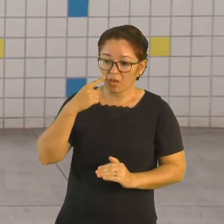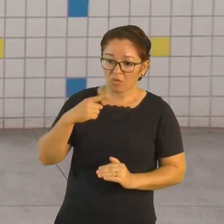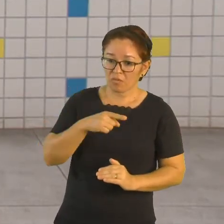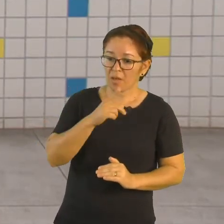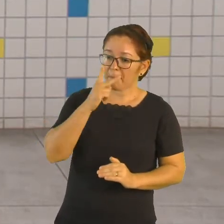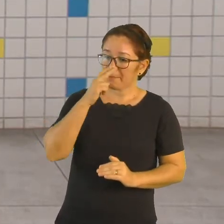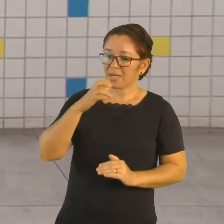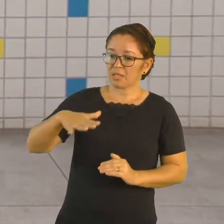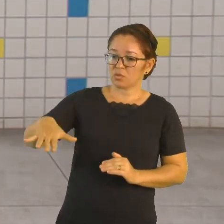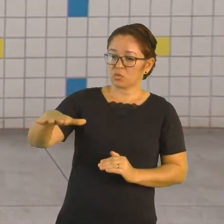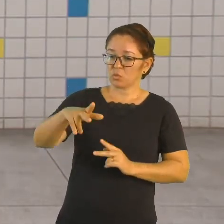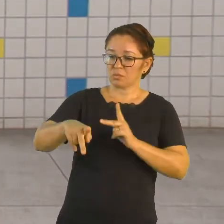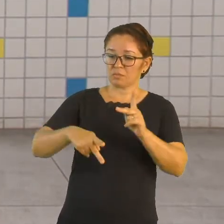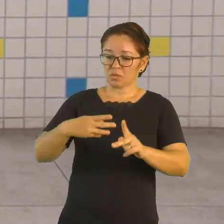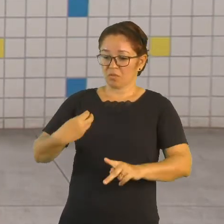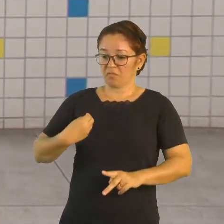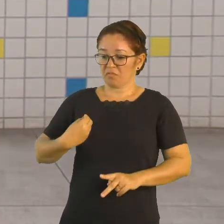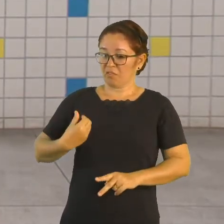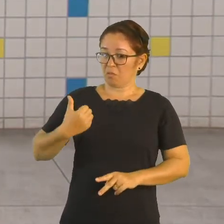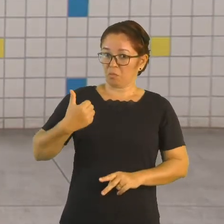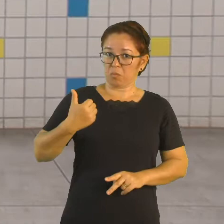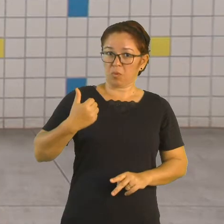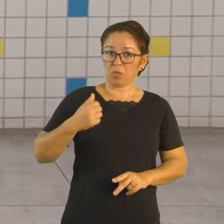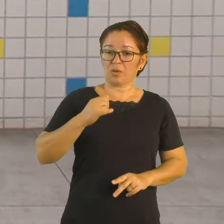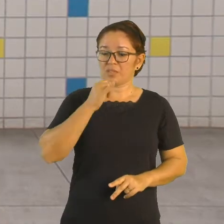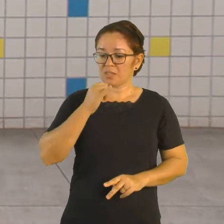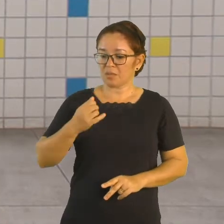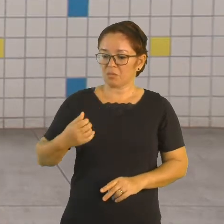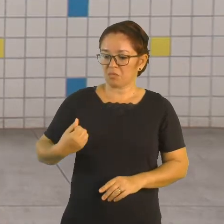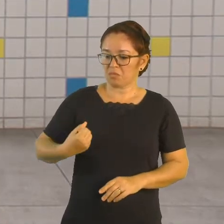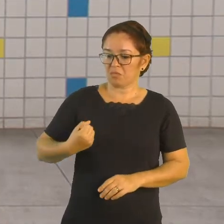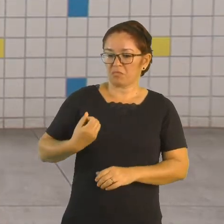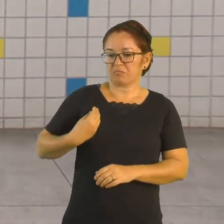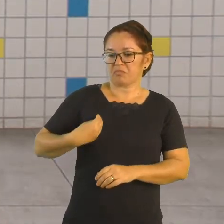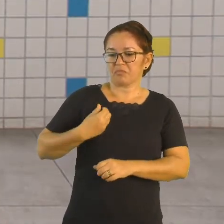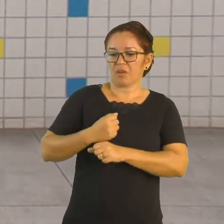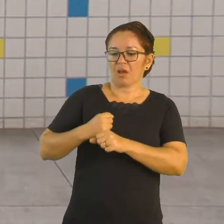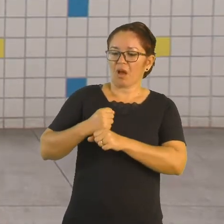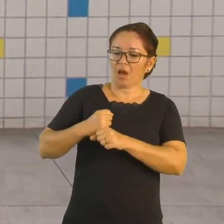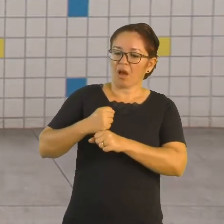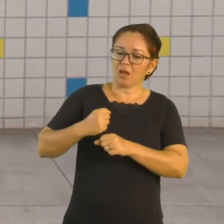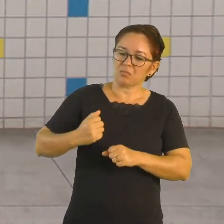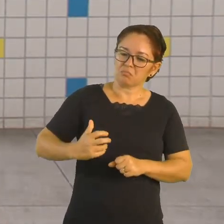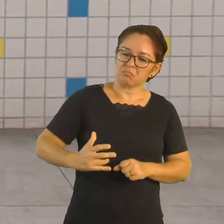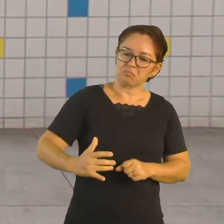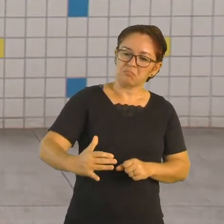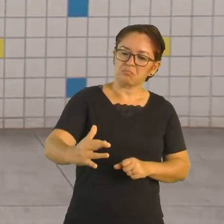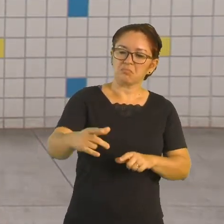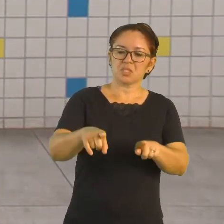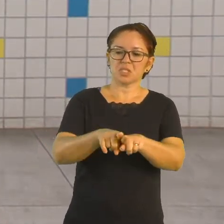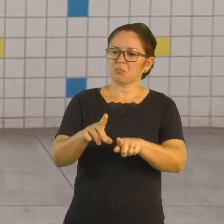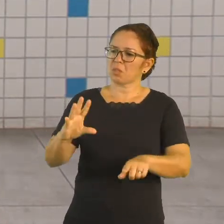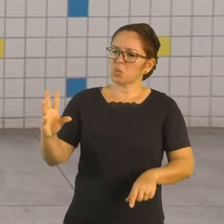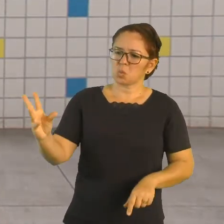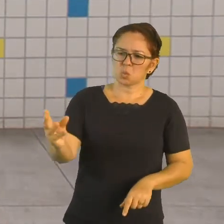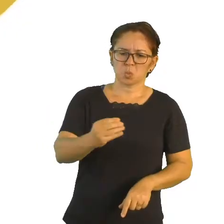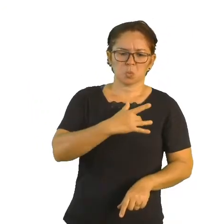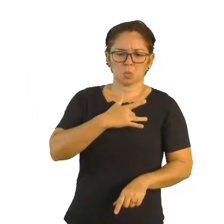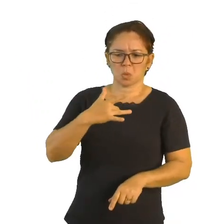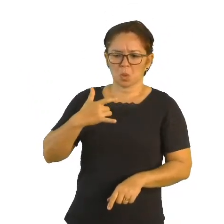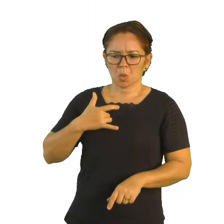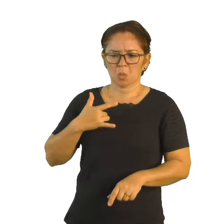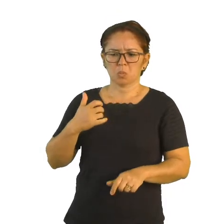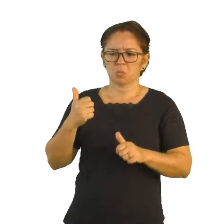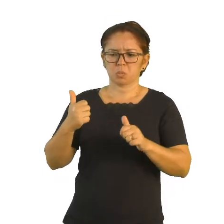como expectativa de vida ao nascer e acesso à educação, saúde e moradia.